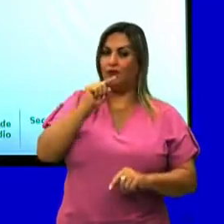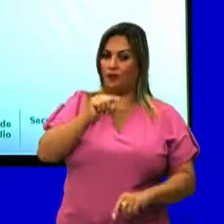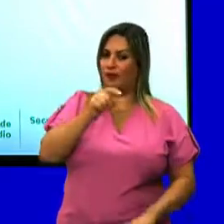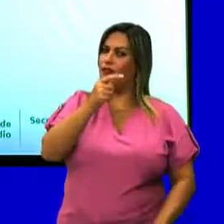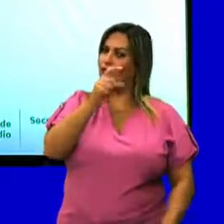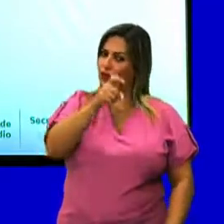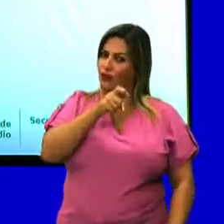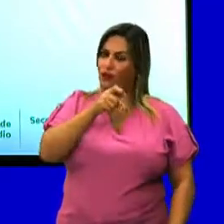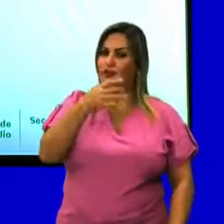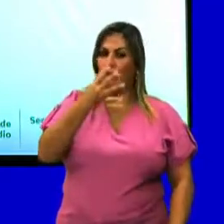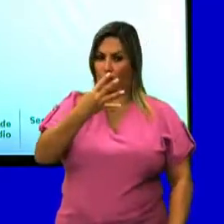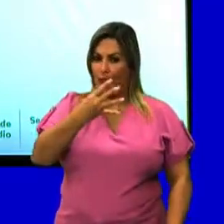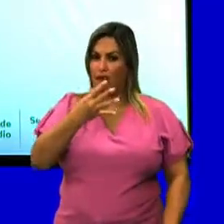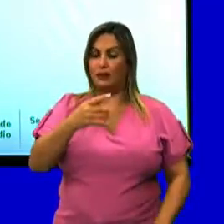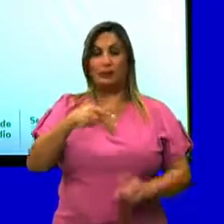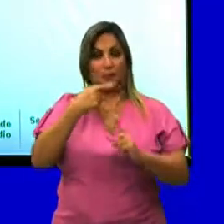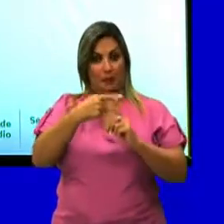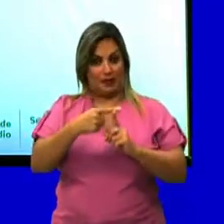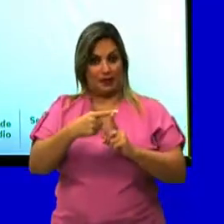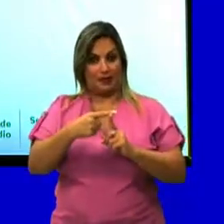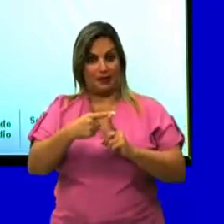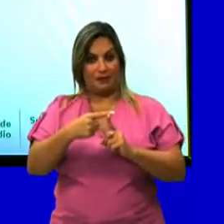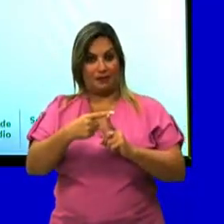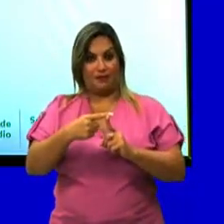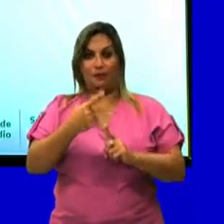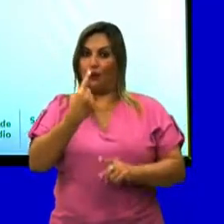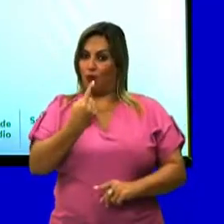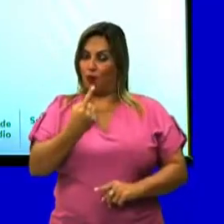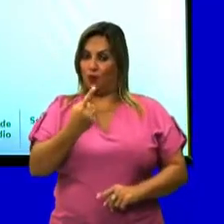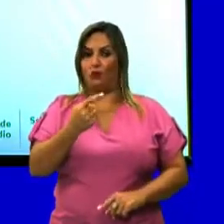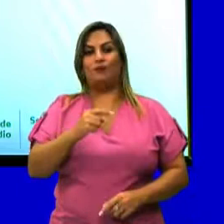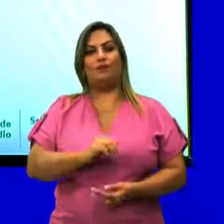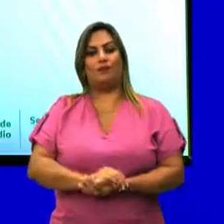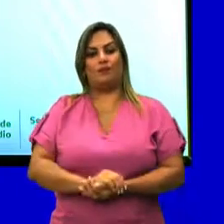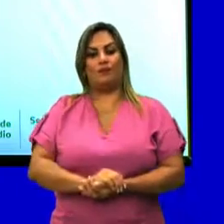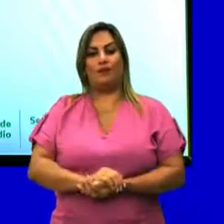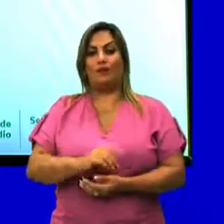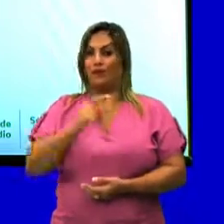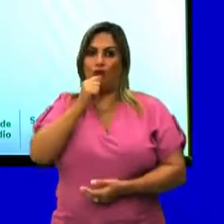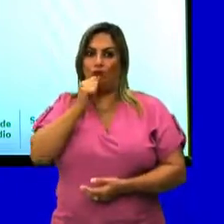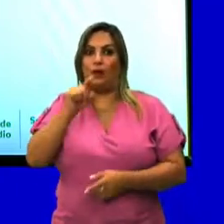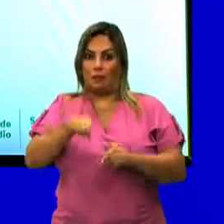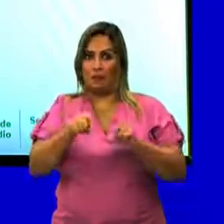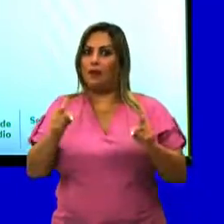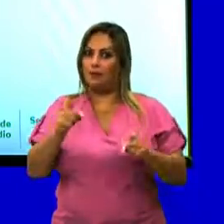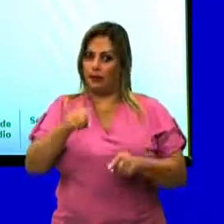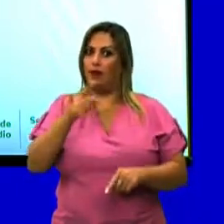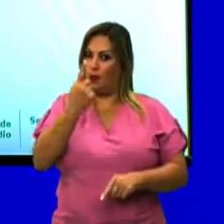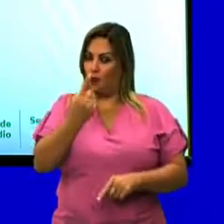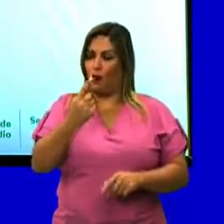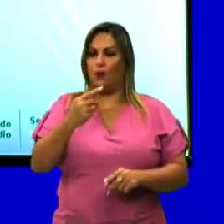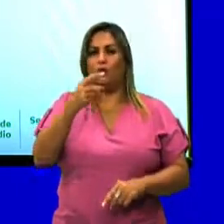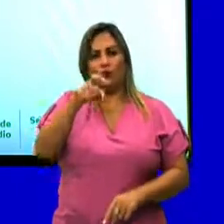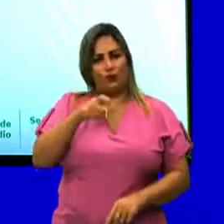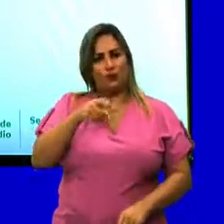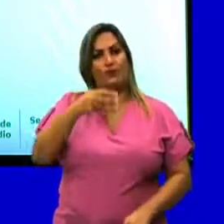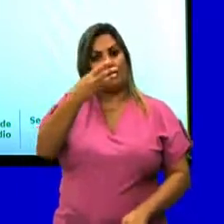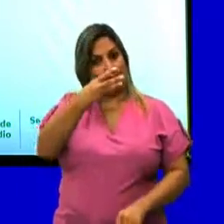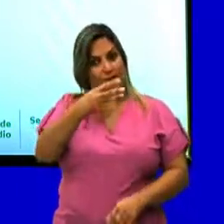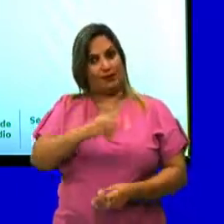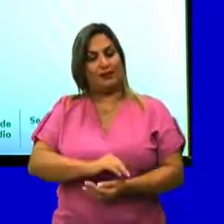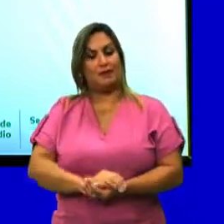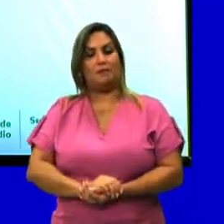3x x a quarta potência mais um aqui não aparece mais é um X elevado à terceira potência